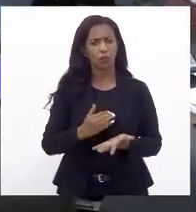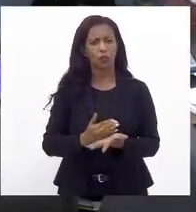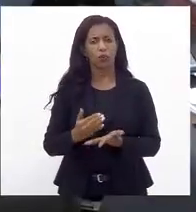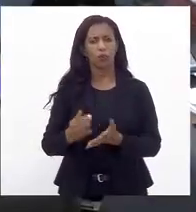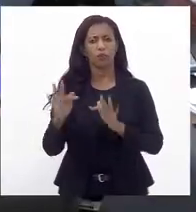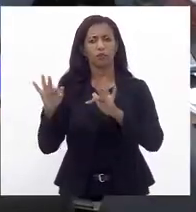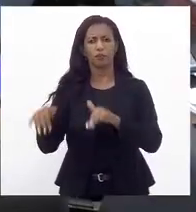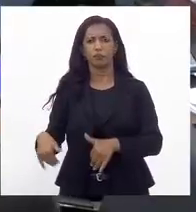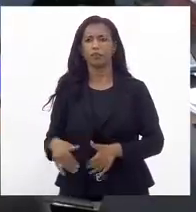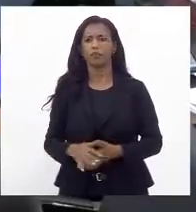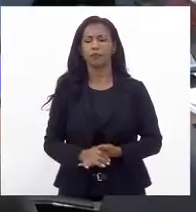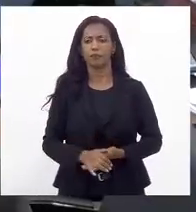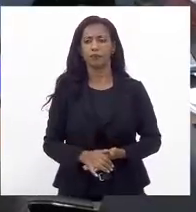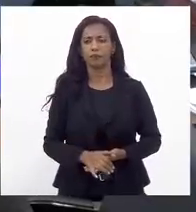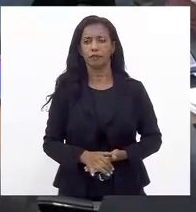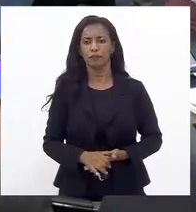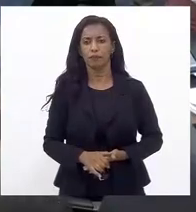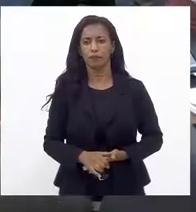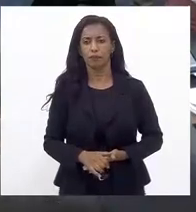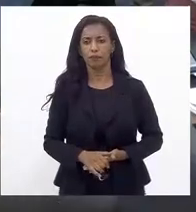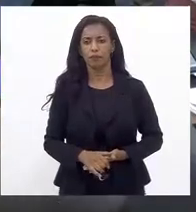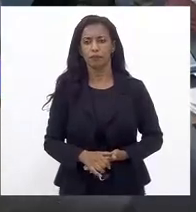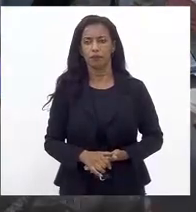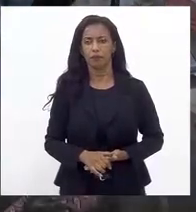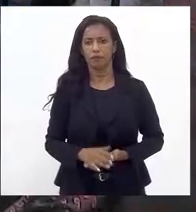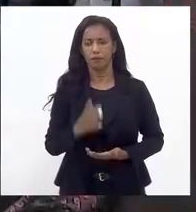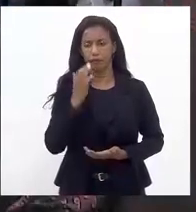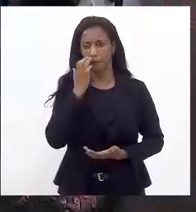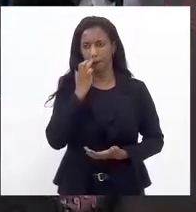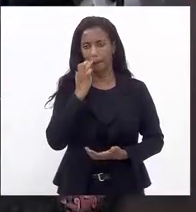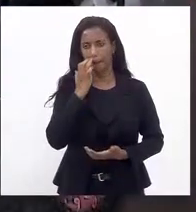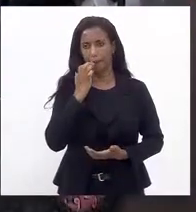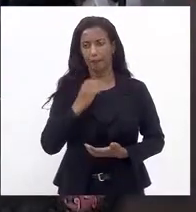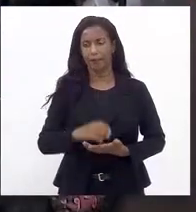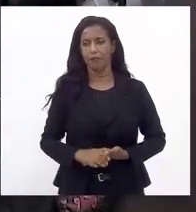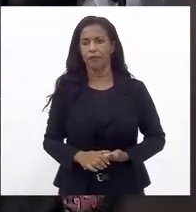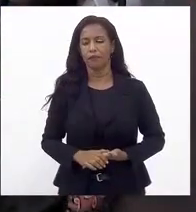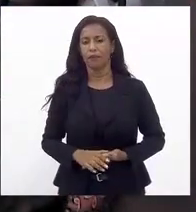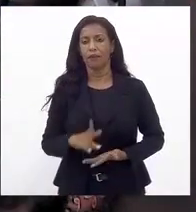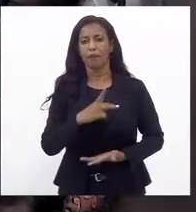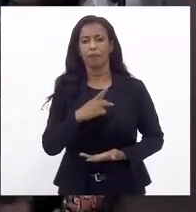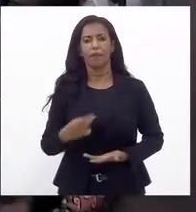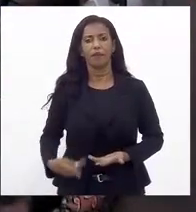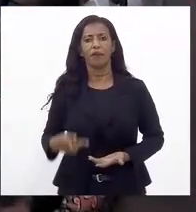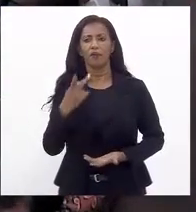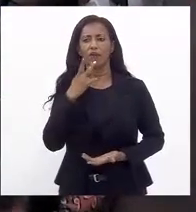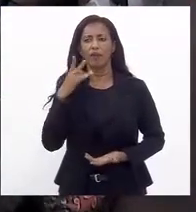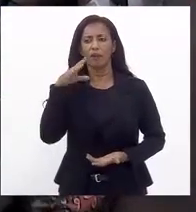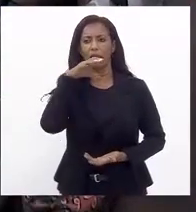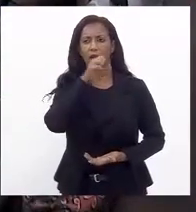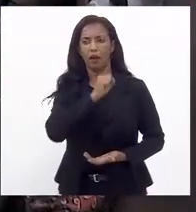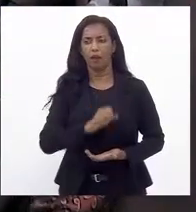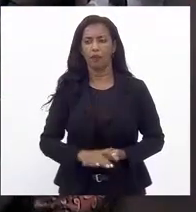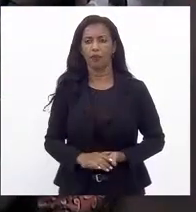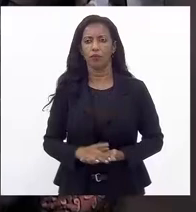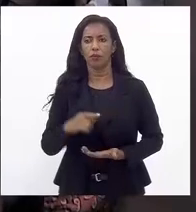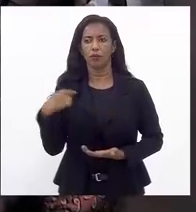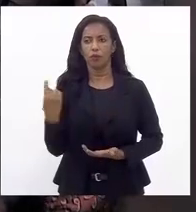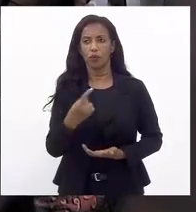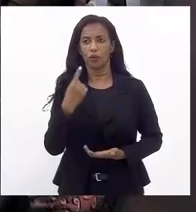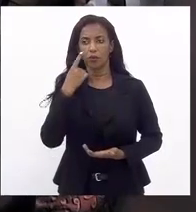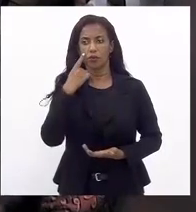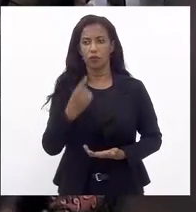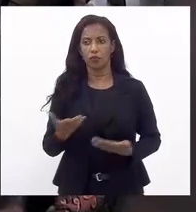ao fim o seu presente eu vou falar bem rapidamente que meus colegas também querem falar é o que nós iremos hoje